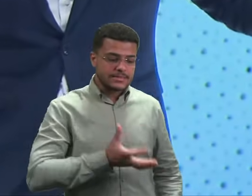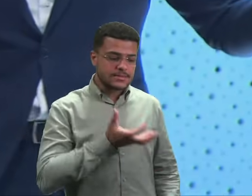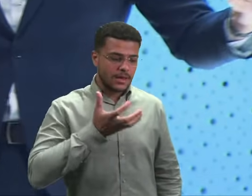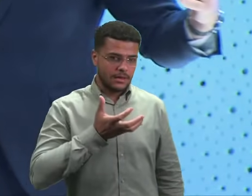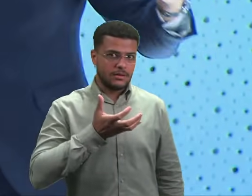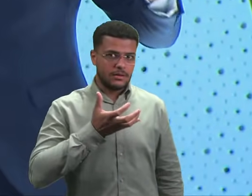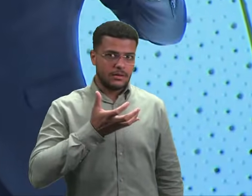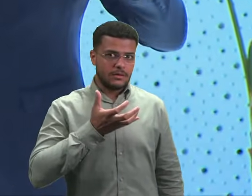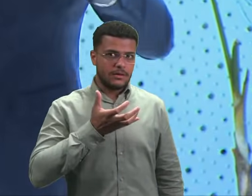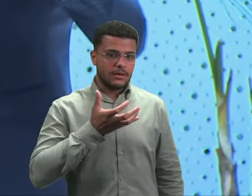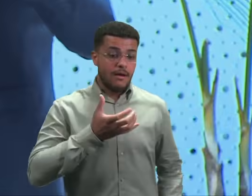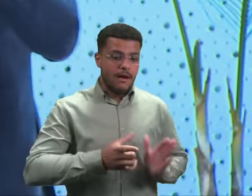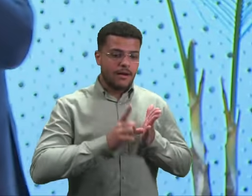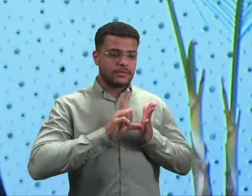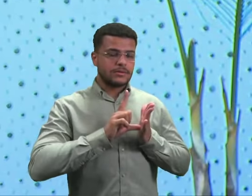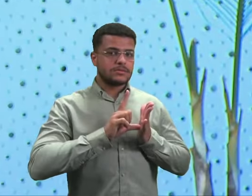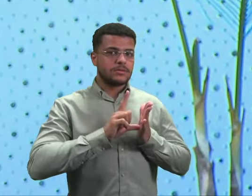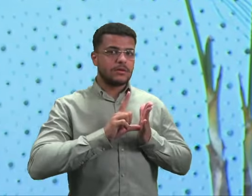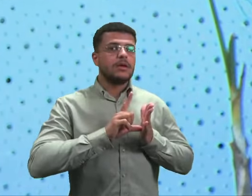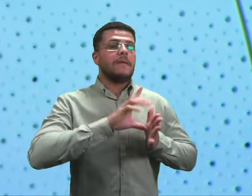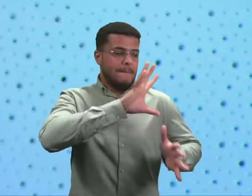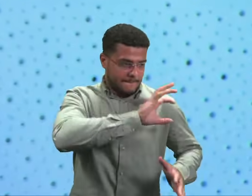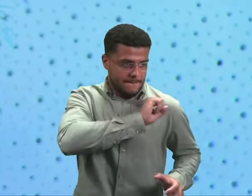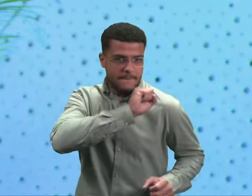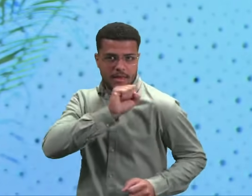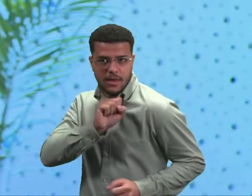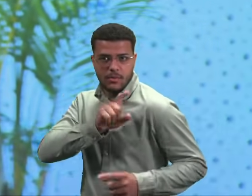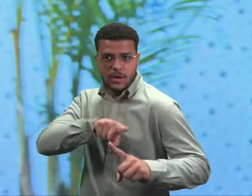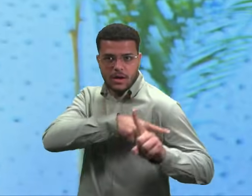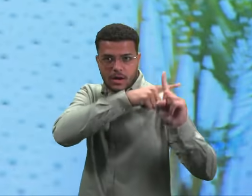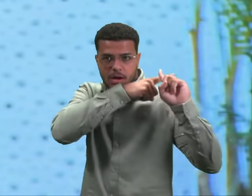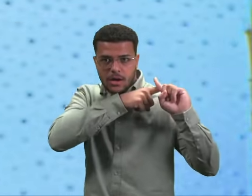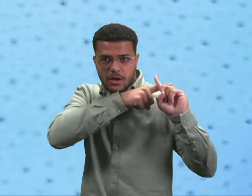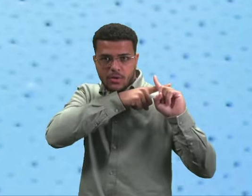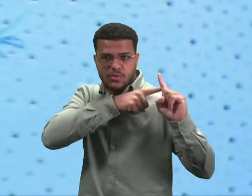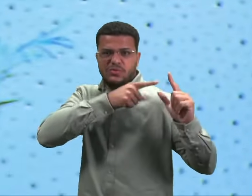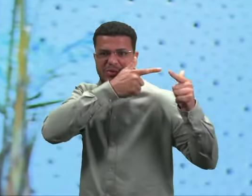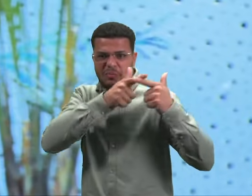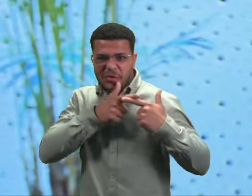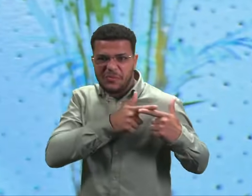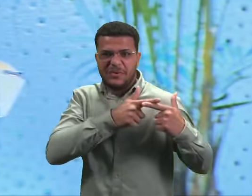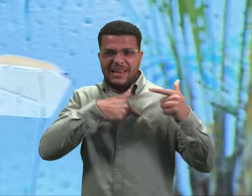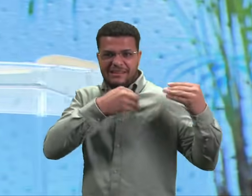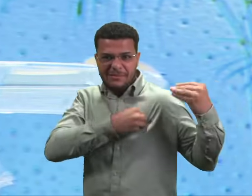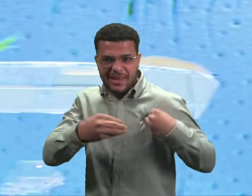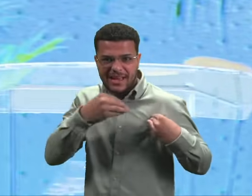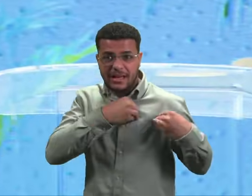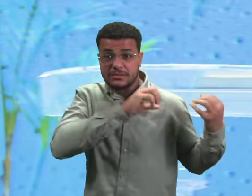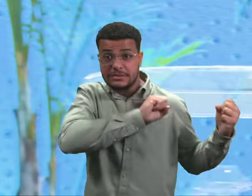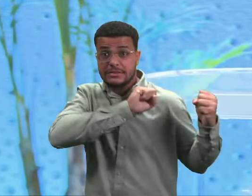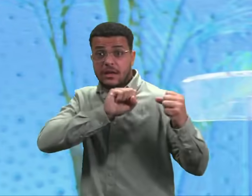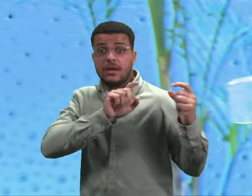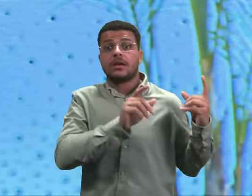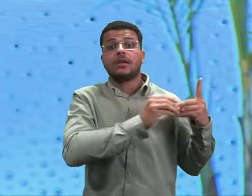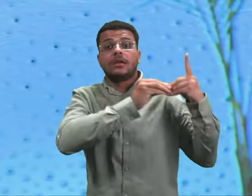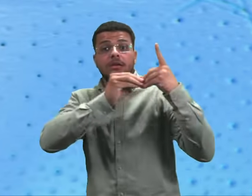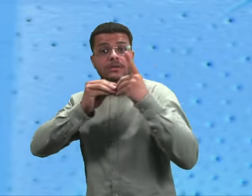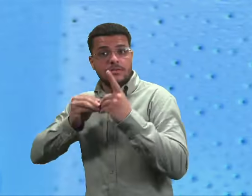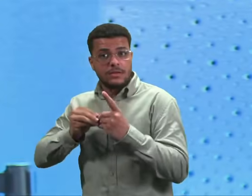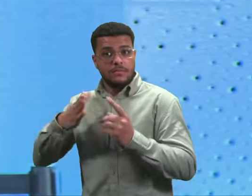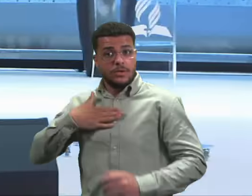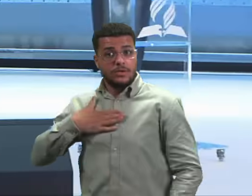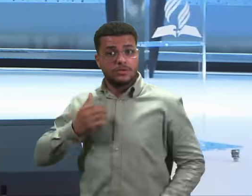faça o quê? Tome a sua cruz e siga-me. Pois aquele que tomar a sua cruz e me